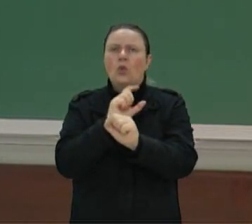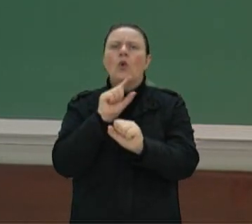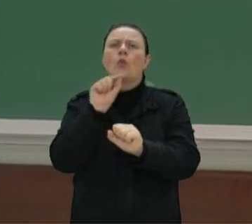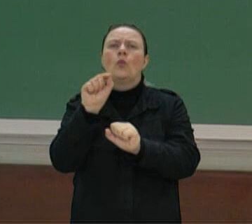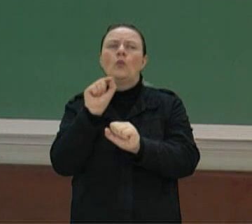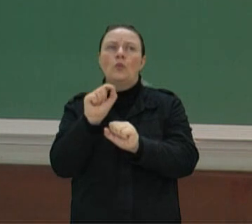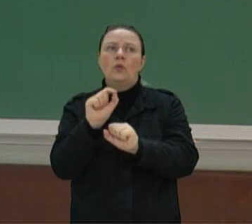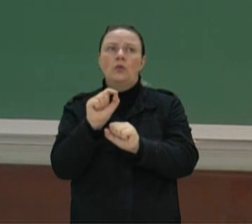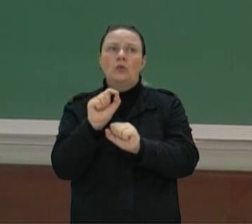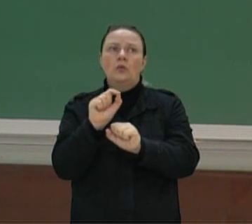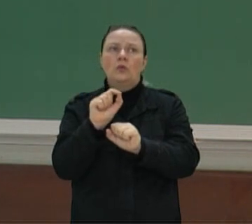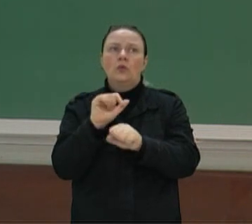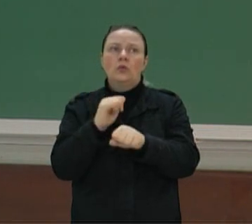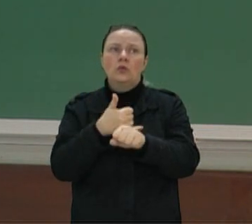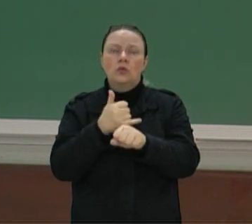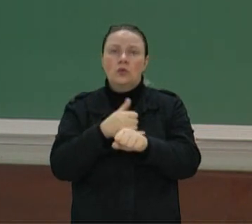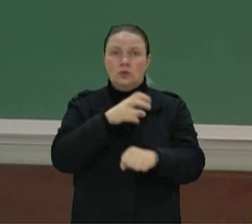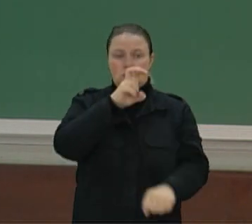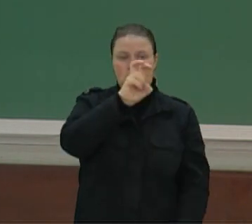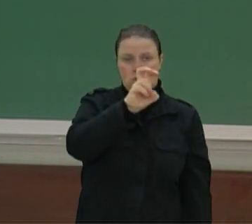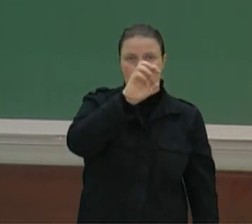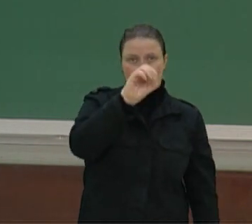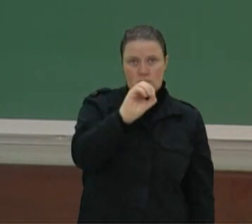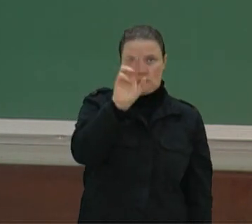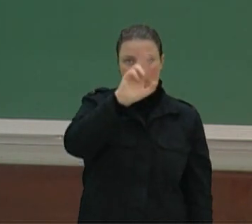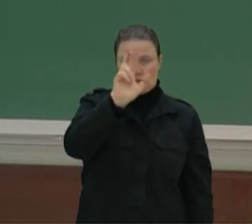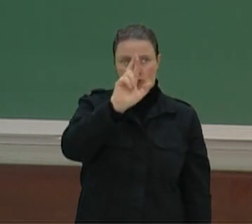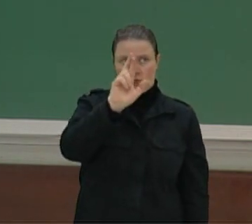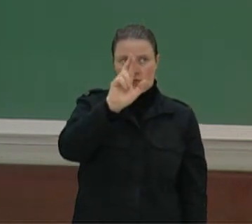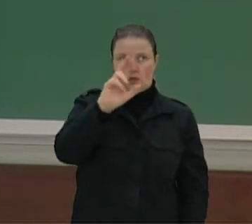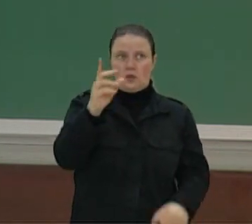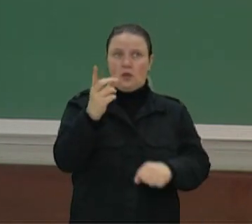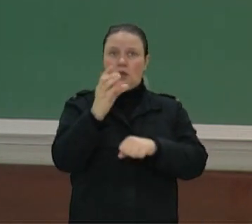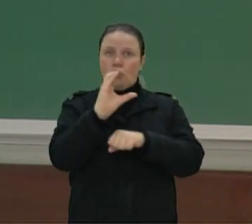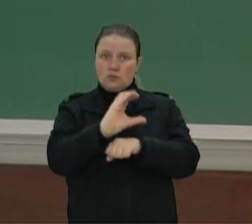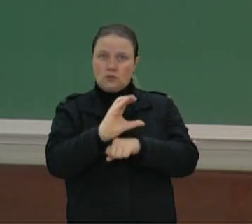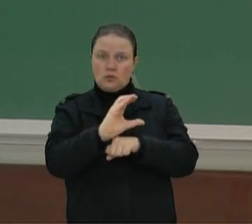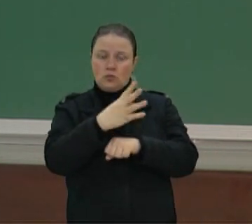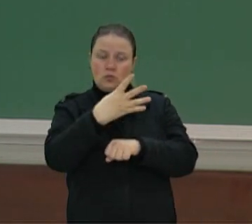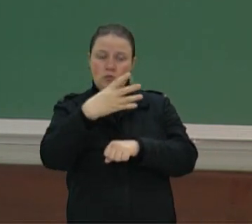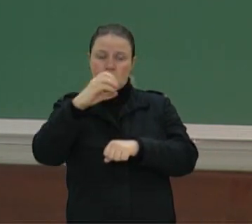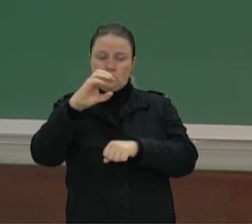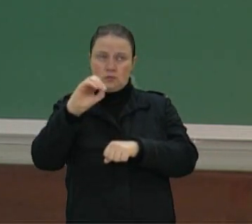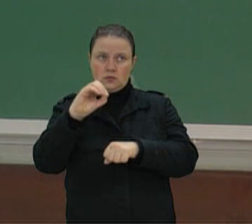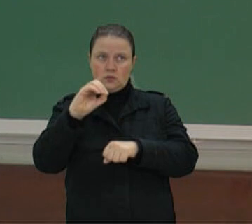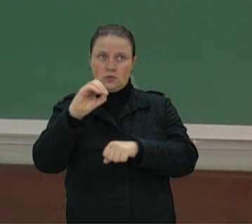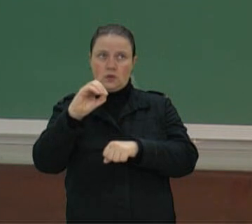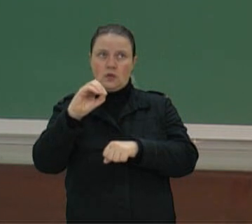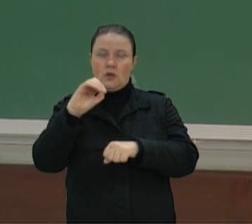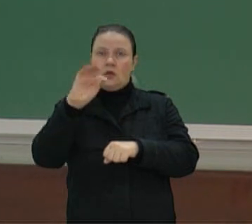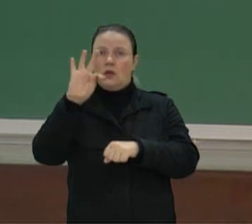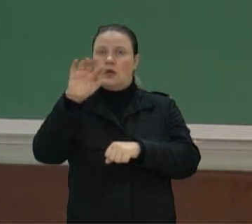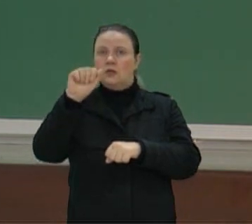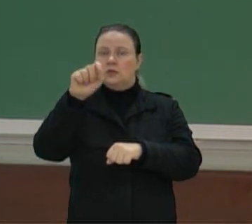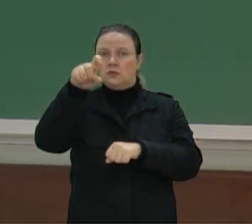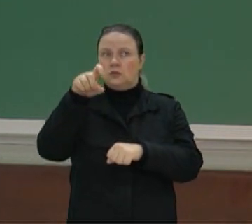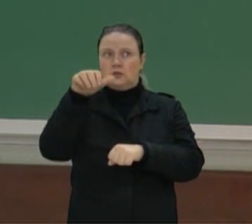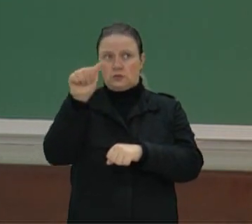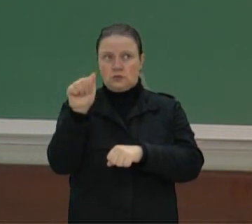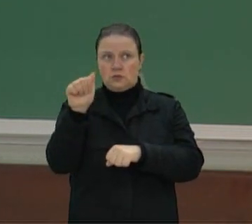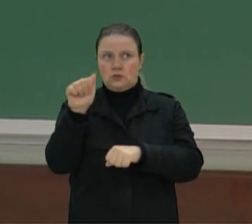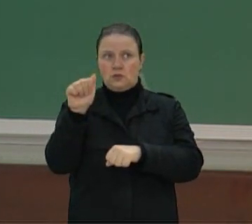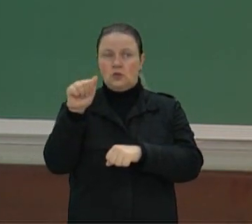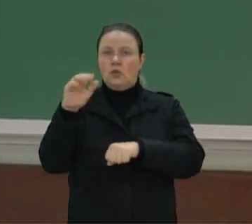juros? 500. 50. Quanto que é o capital? 400. Qual é a taxa? É o que a gente vai